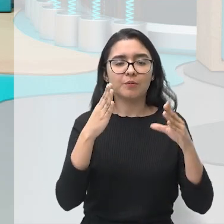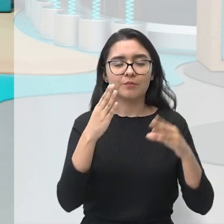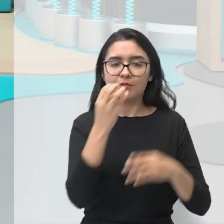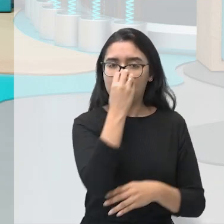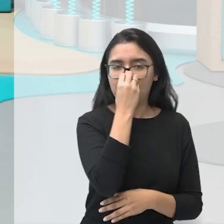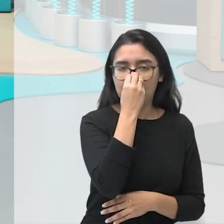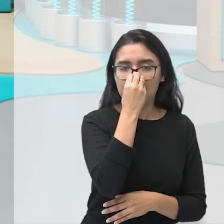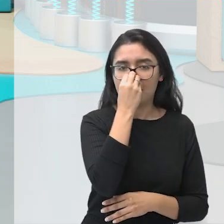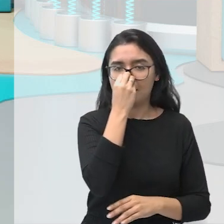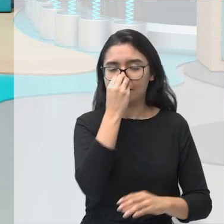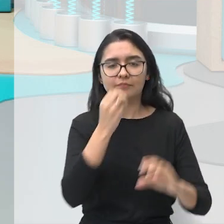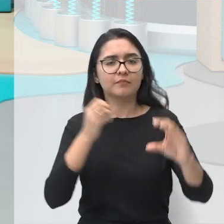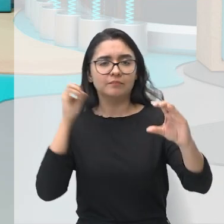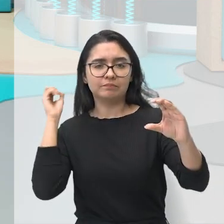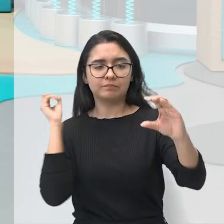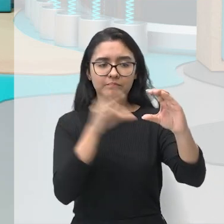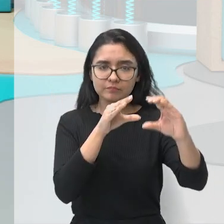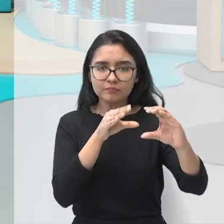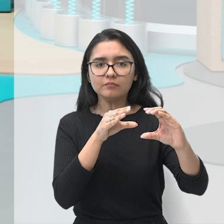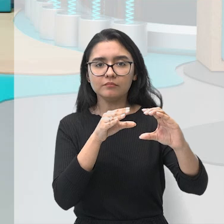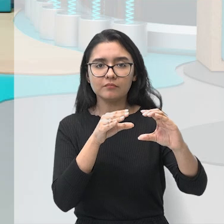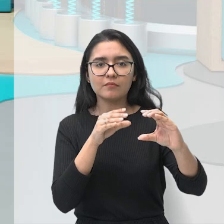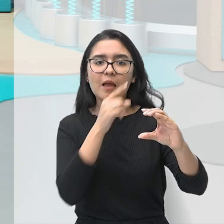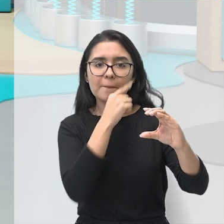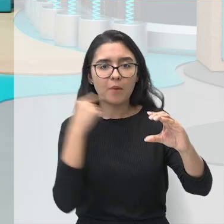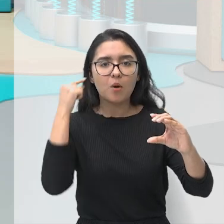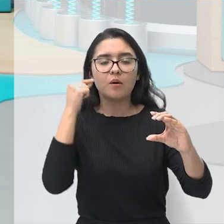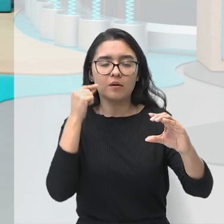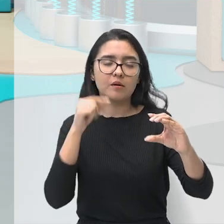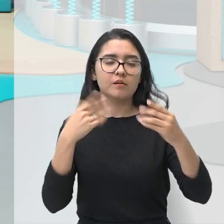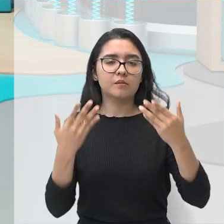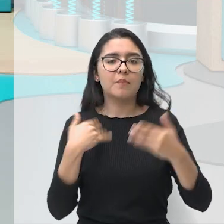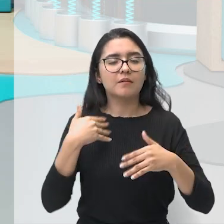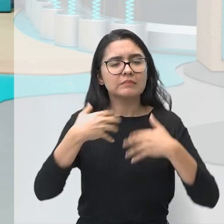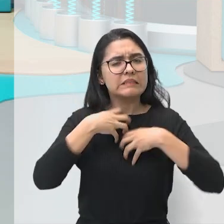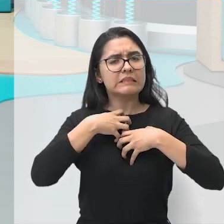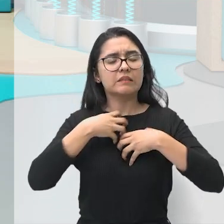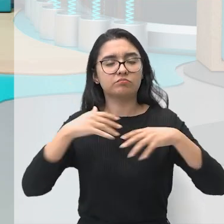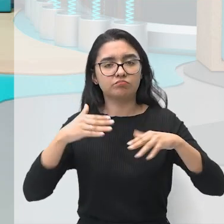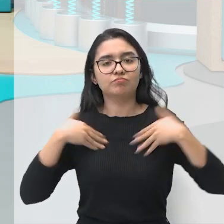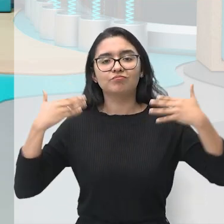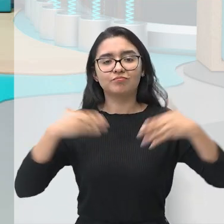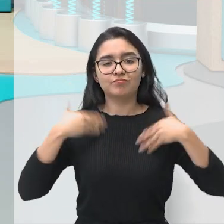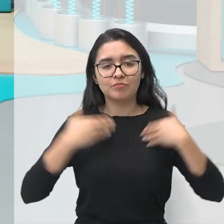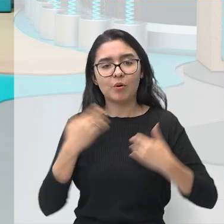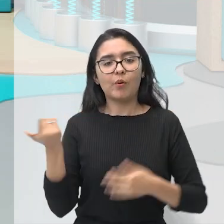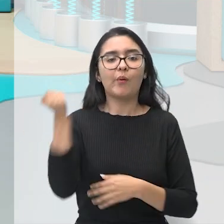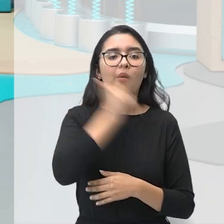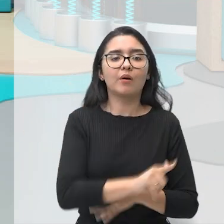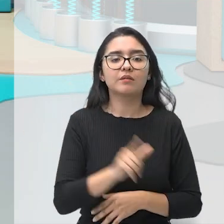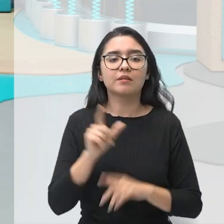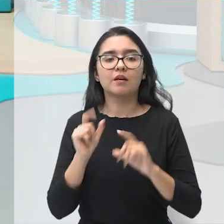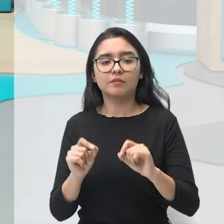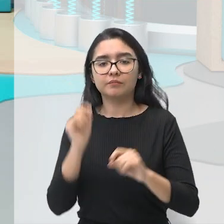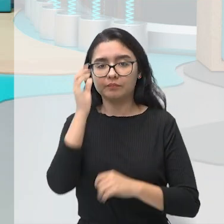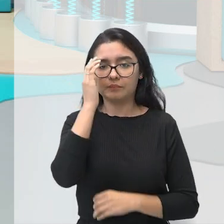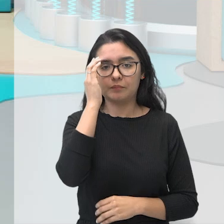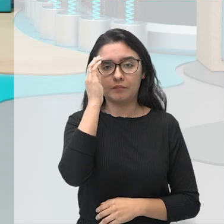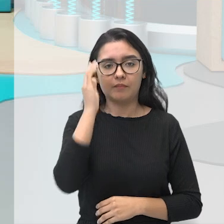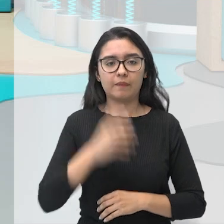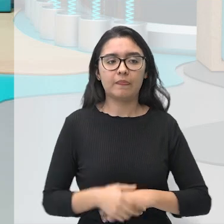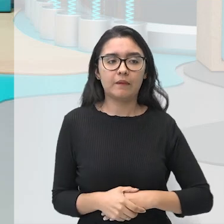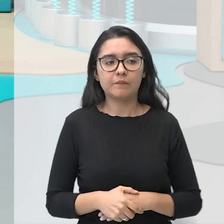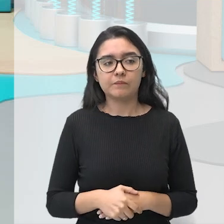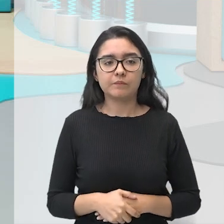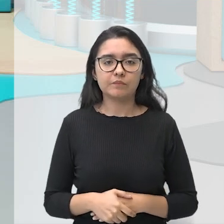jogar a bolinha lá e dar aquela vibração, aquela alegria de quando você consegue converter ali essa